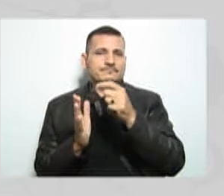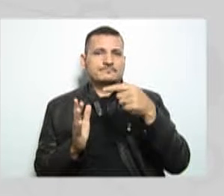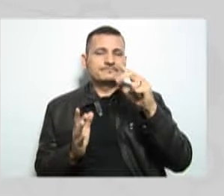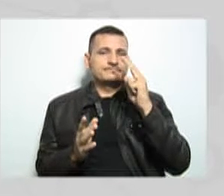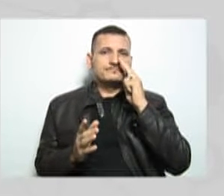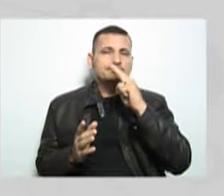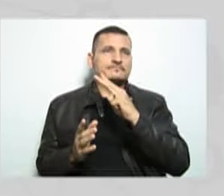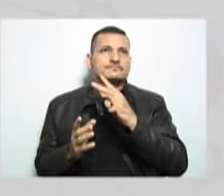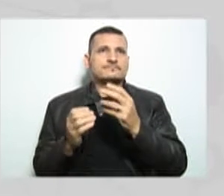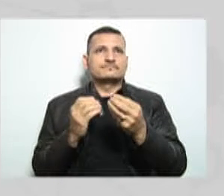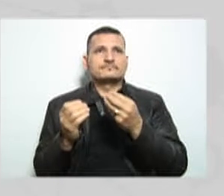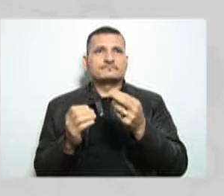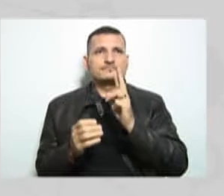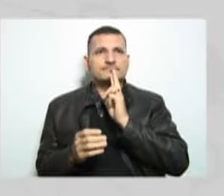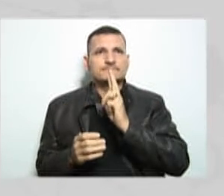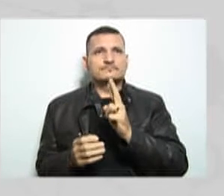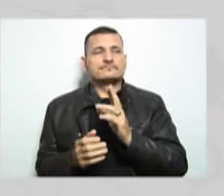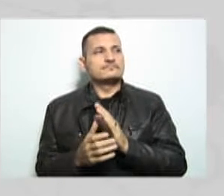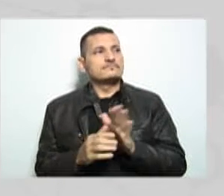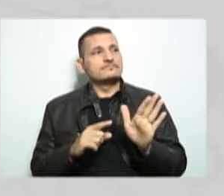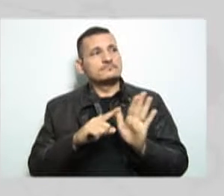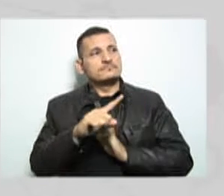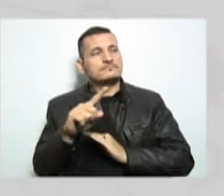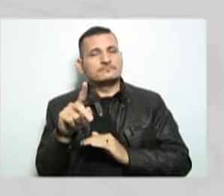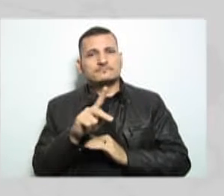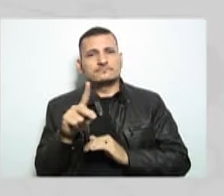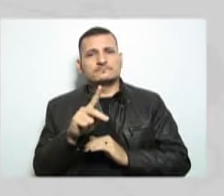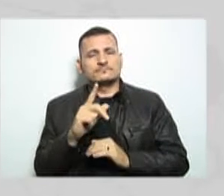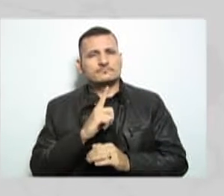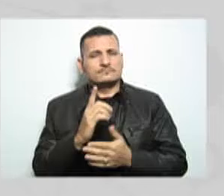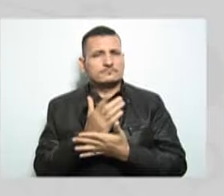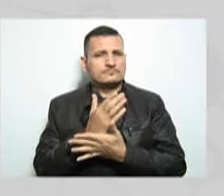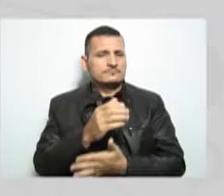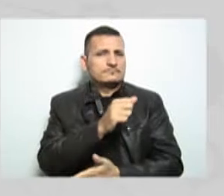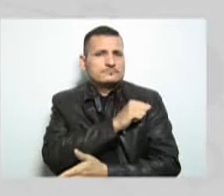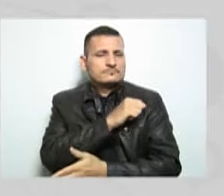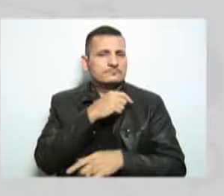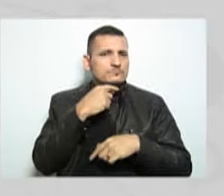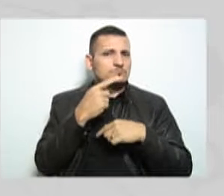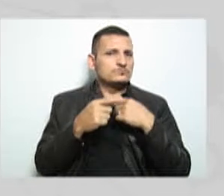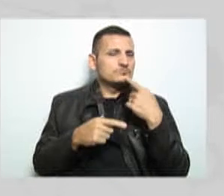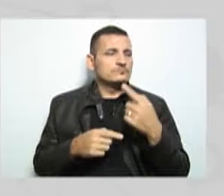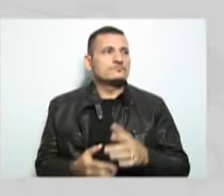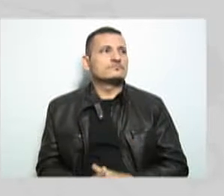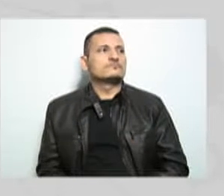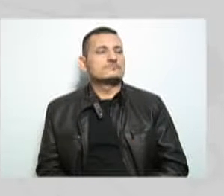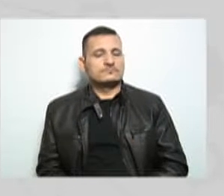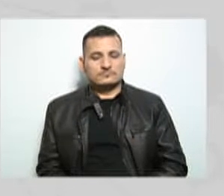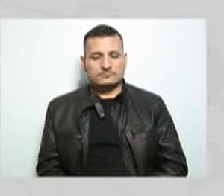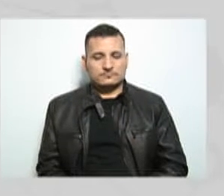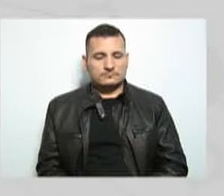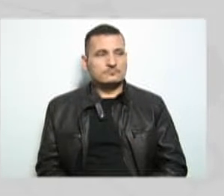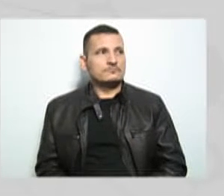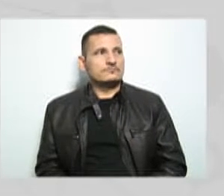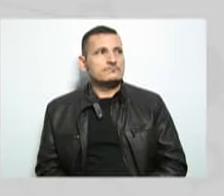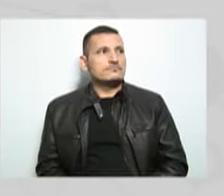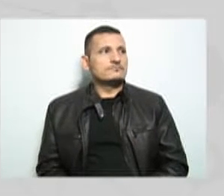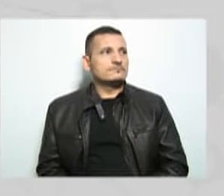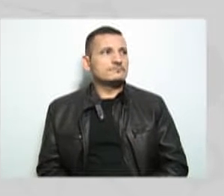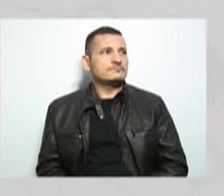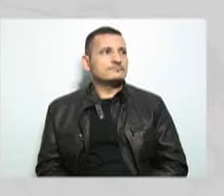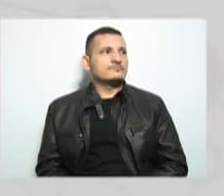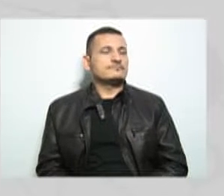como ficou o resultado. Professora Fernanda, alguém está com alguma dúvida? Não, professora Priscila,